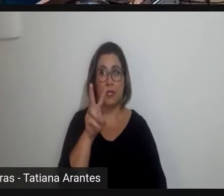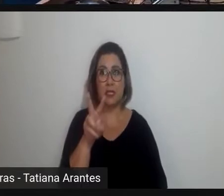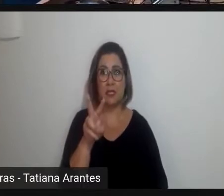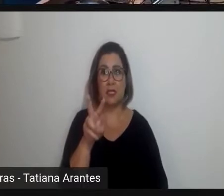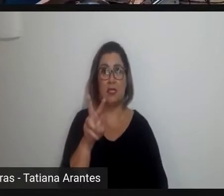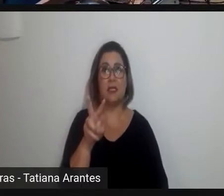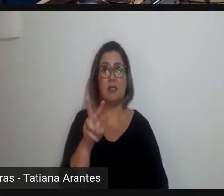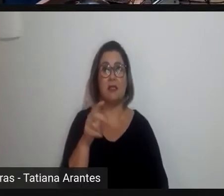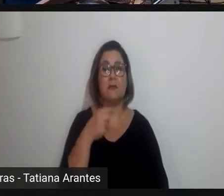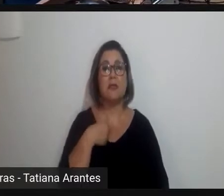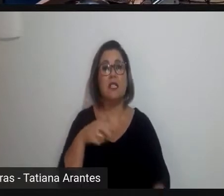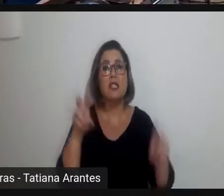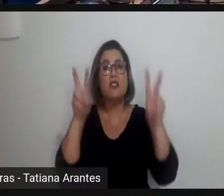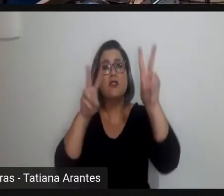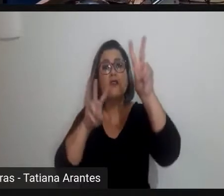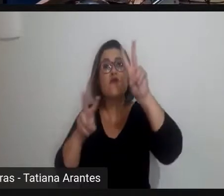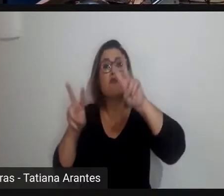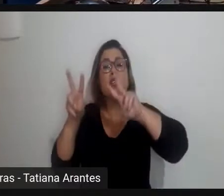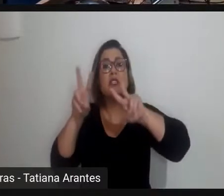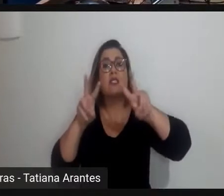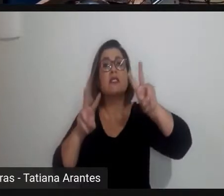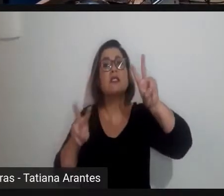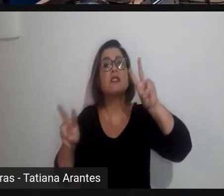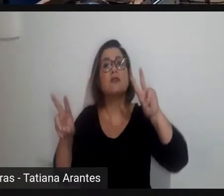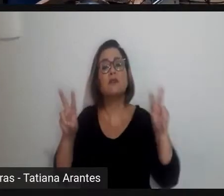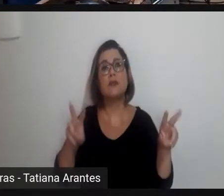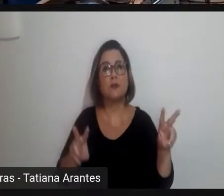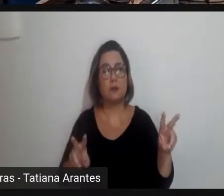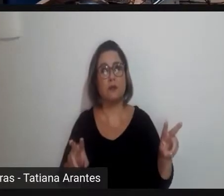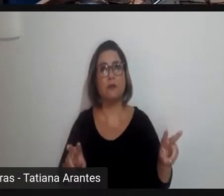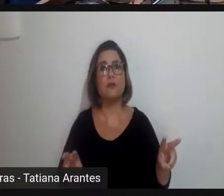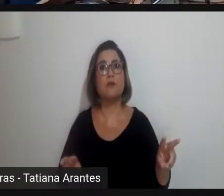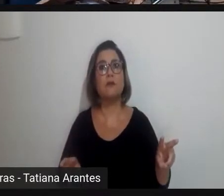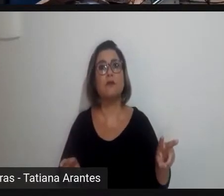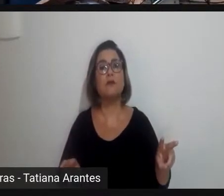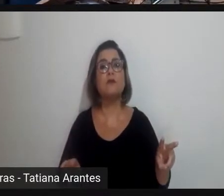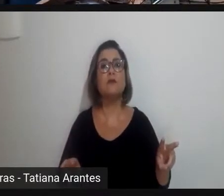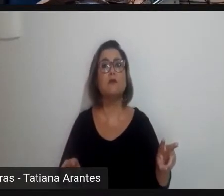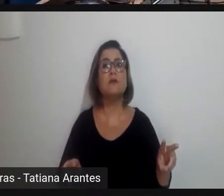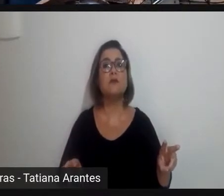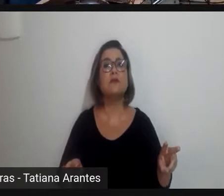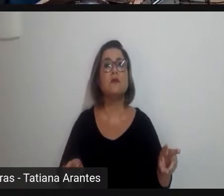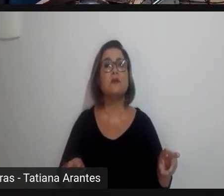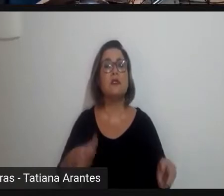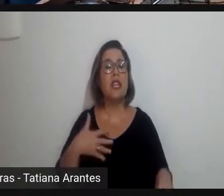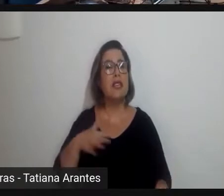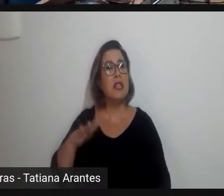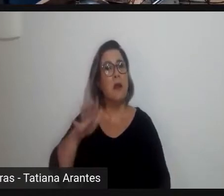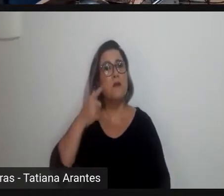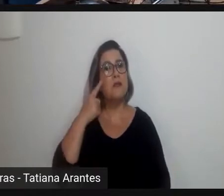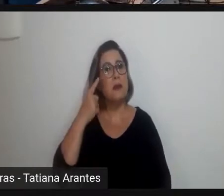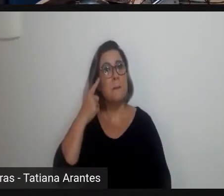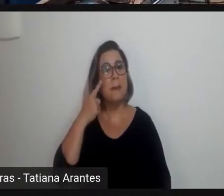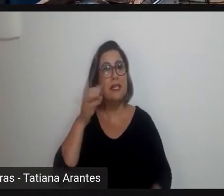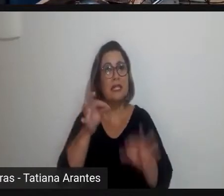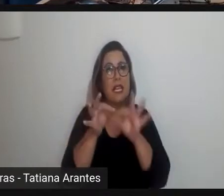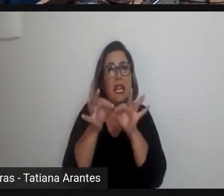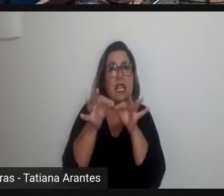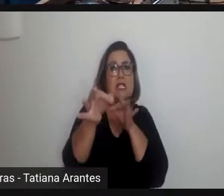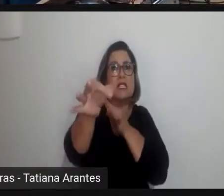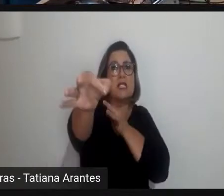correção visual, ela deve se dar mais ou menos entre um braço estendido. Isso